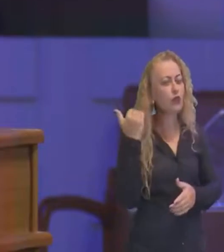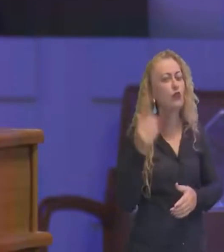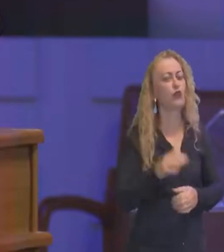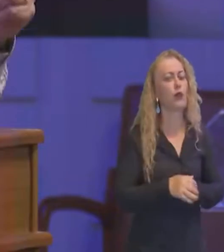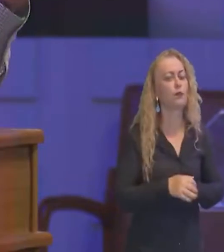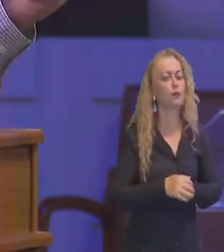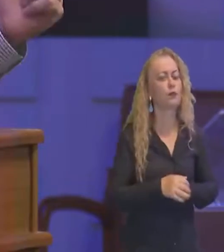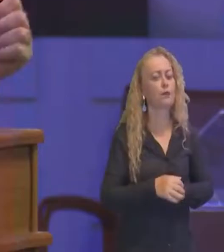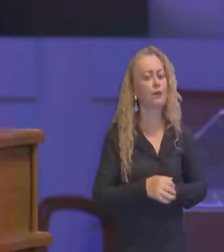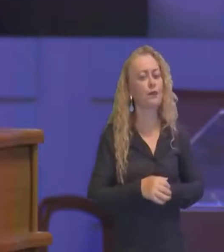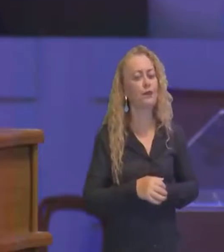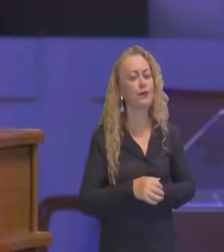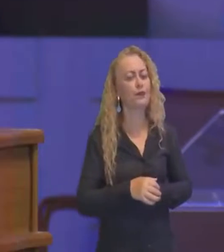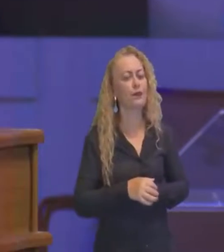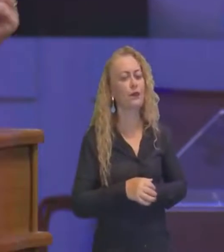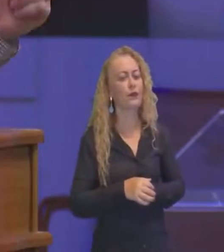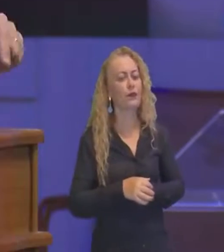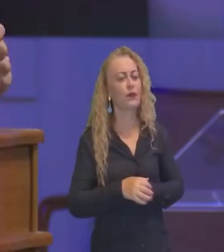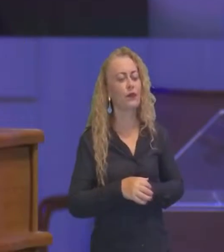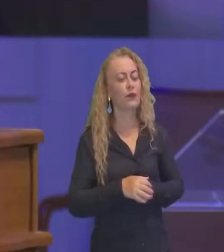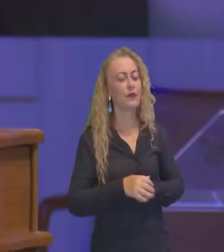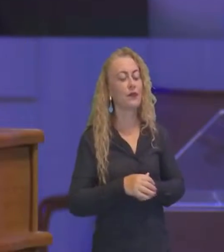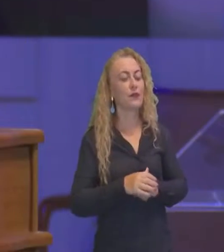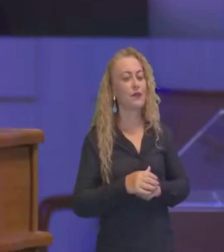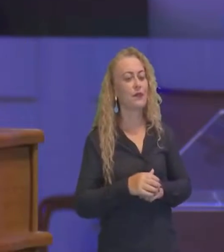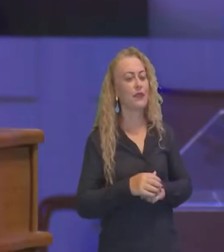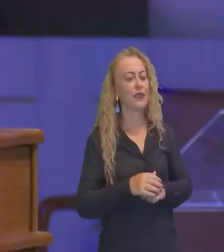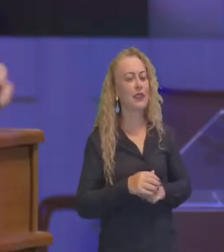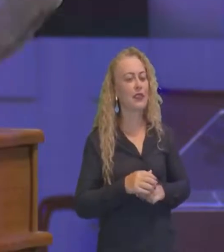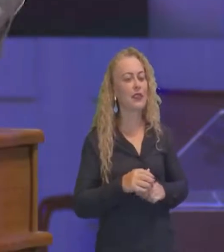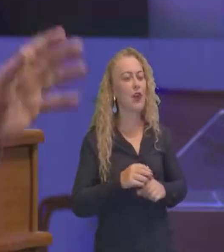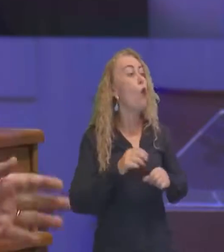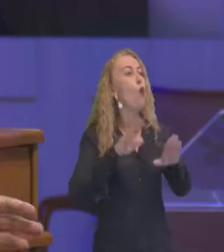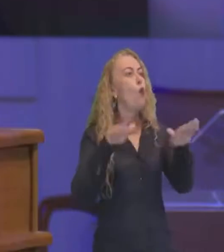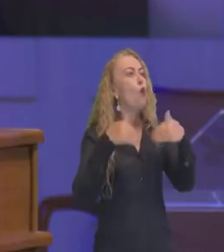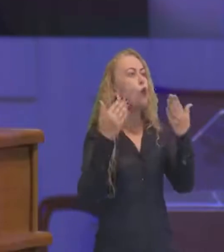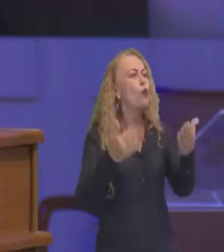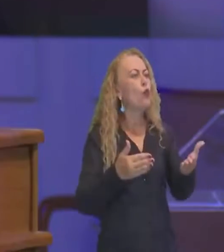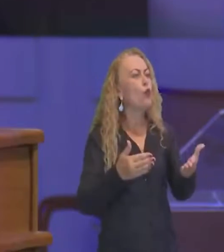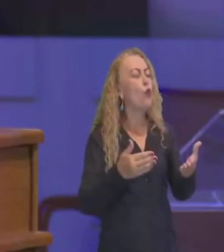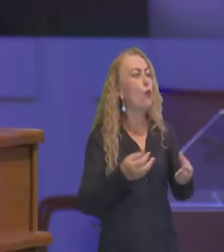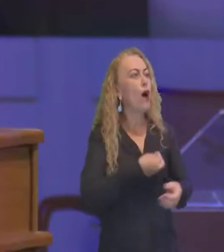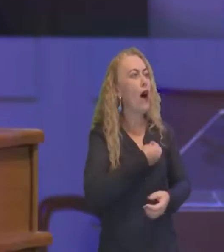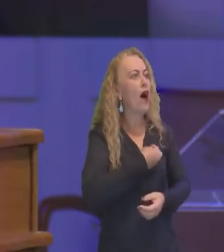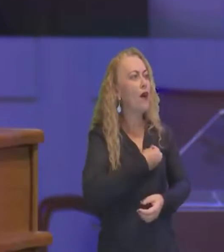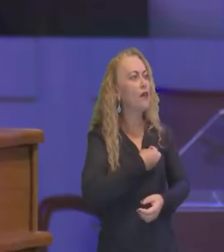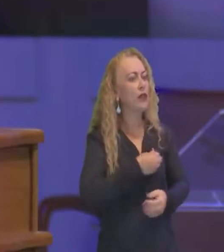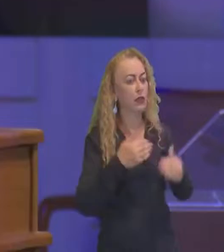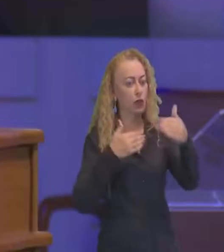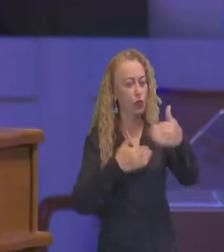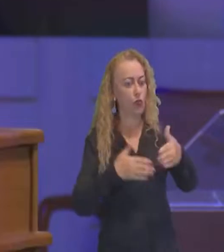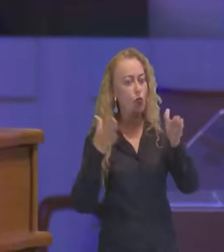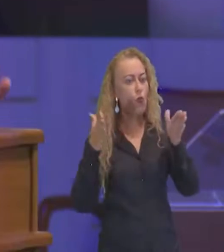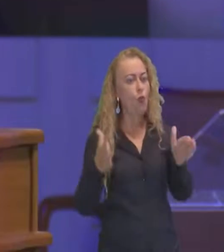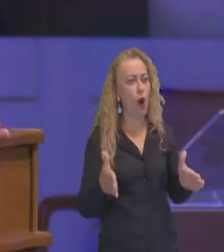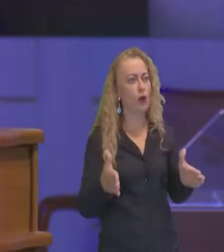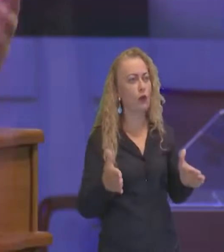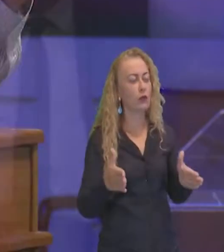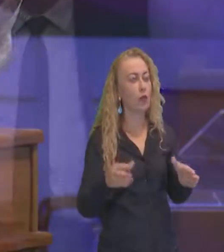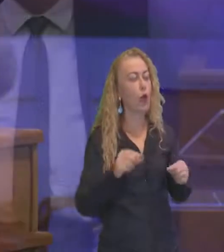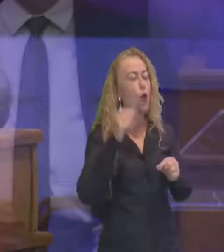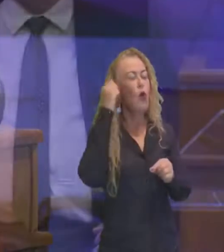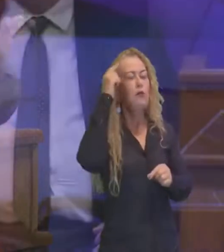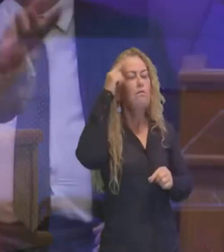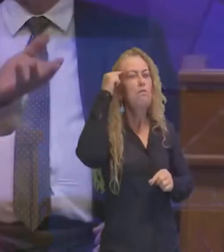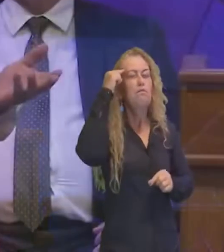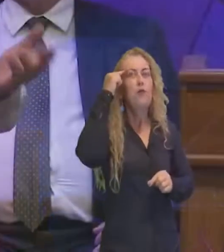falei, aí vocês depois perguntem para os irmãos que estavam aqui ontem, o que é que aconteceu? Uma revolução aconteceu aqui ontem, os irmãos nem podem imaginar, mas